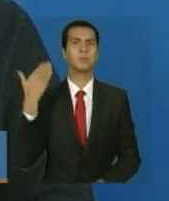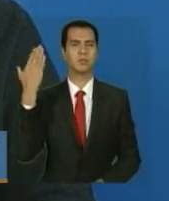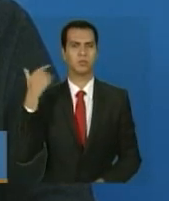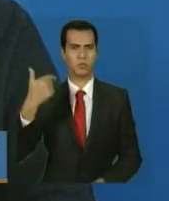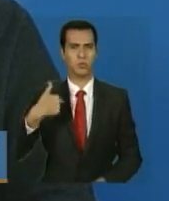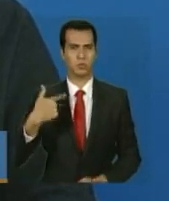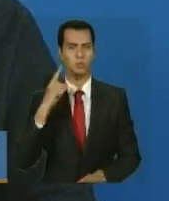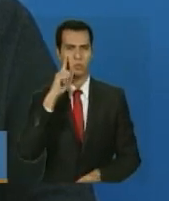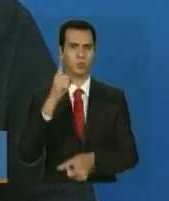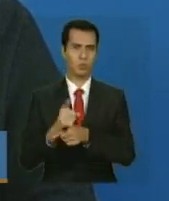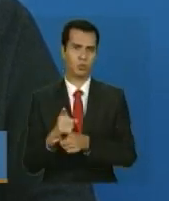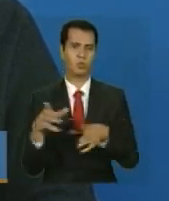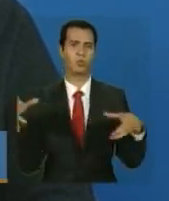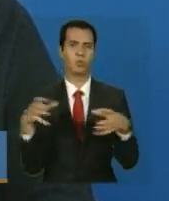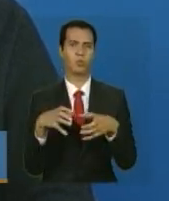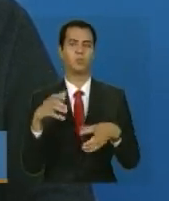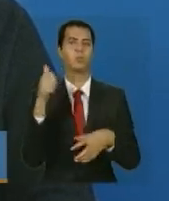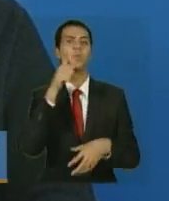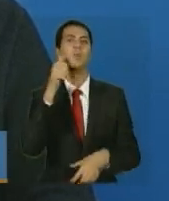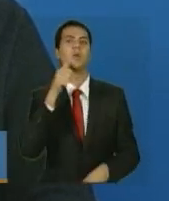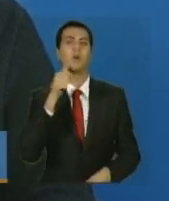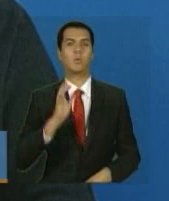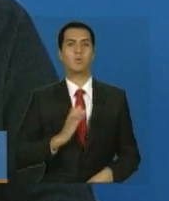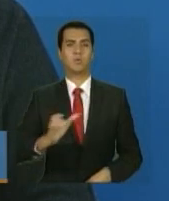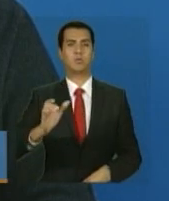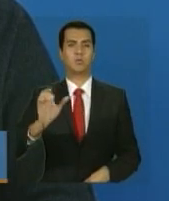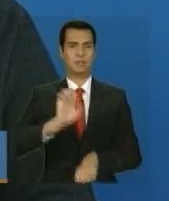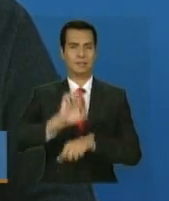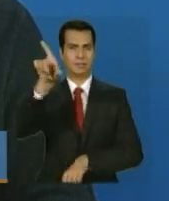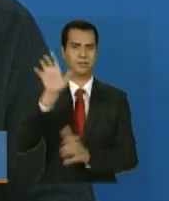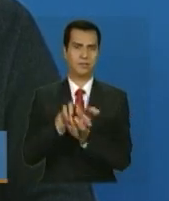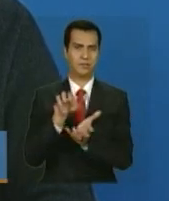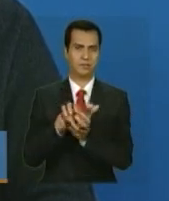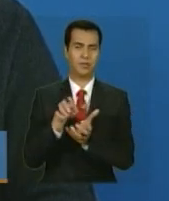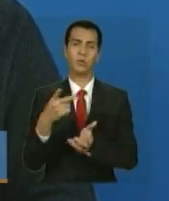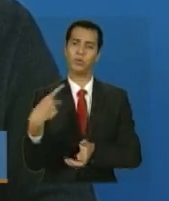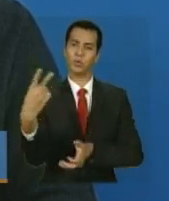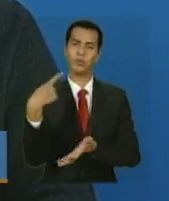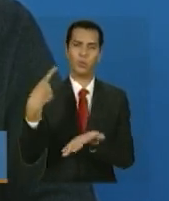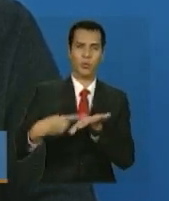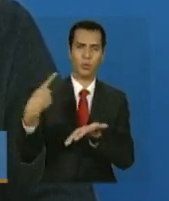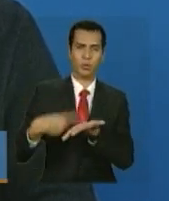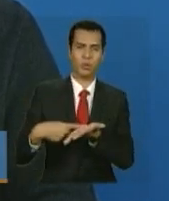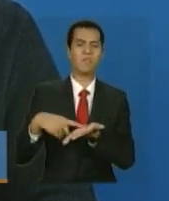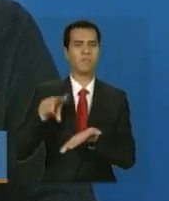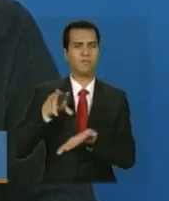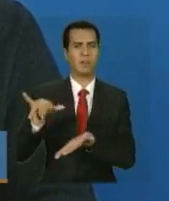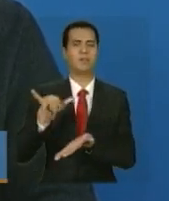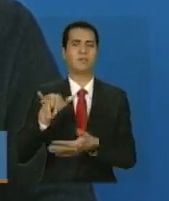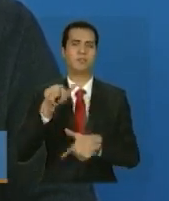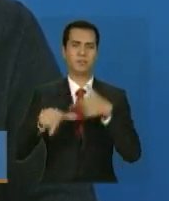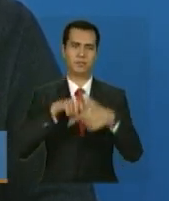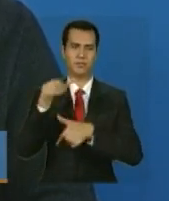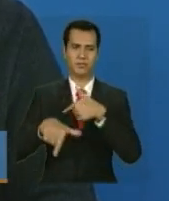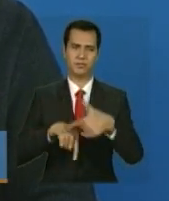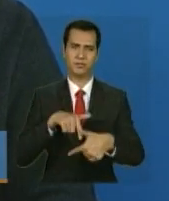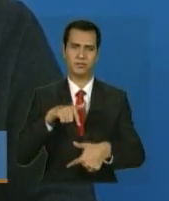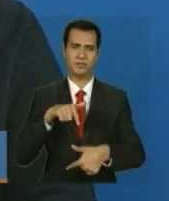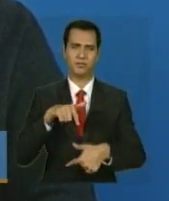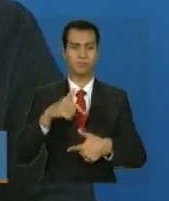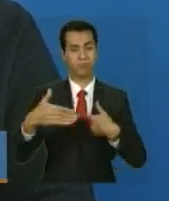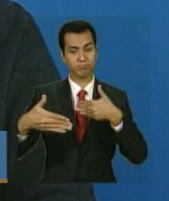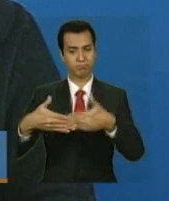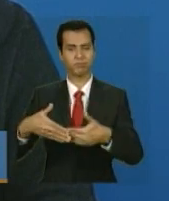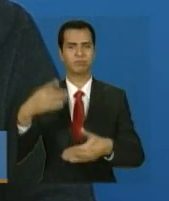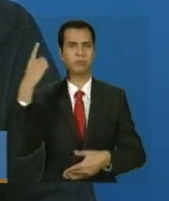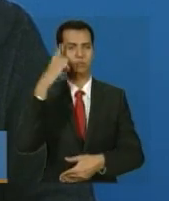a Quilma, e ficamos de então fazer esse trabalho com os entrevistadores, também em breve,